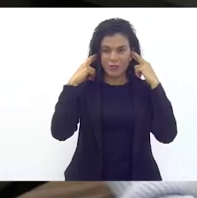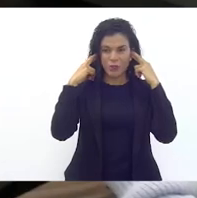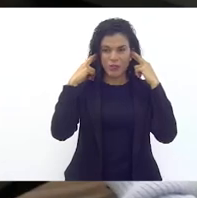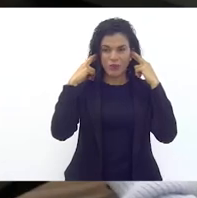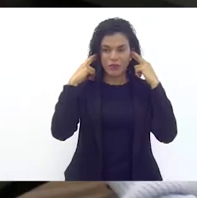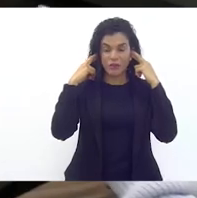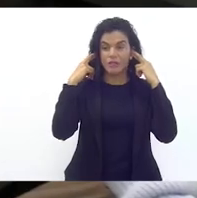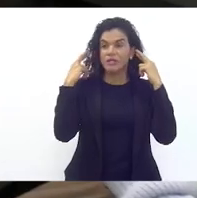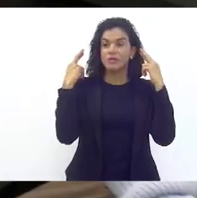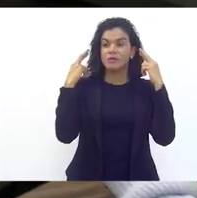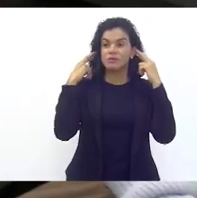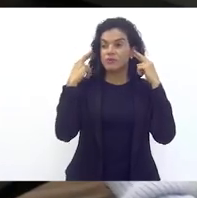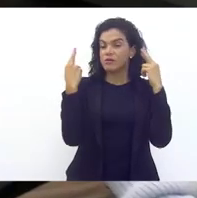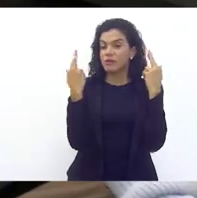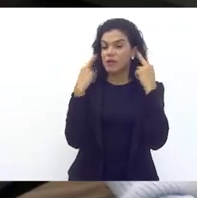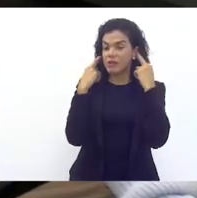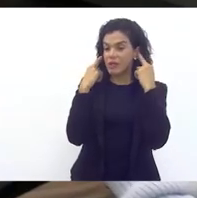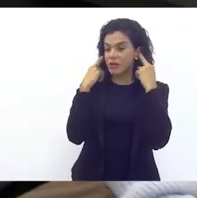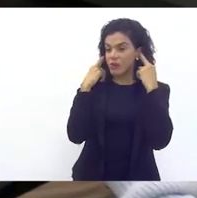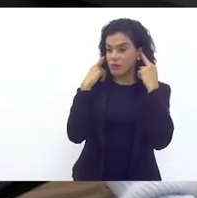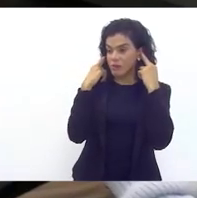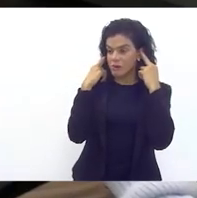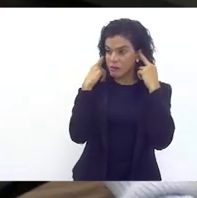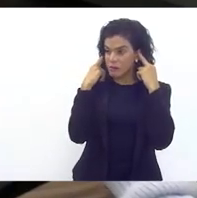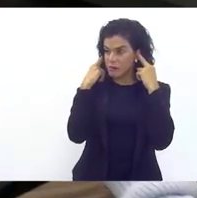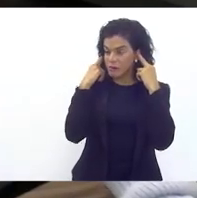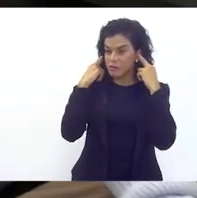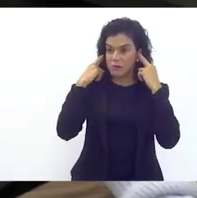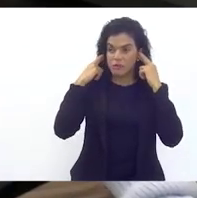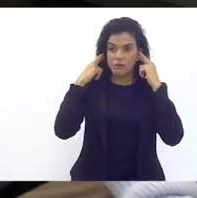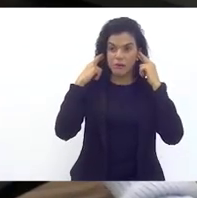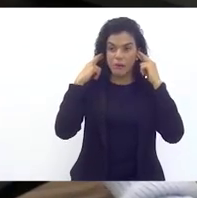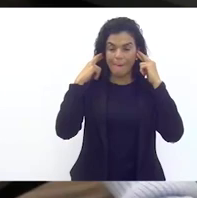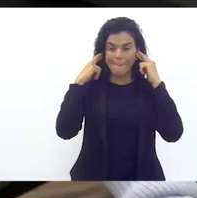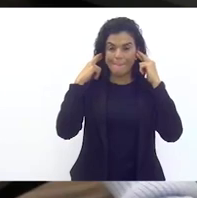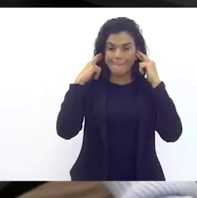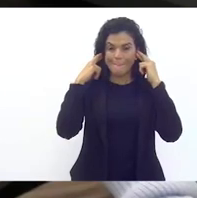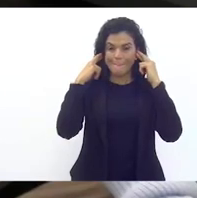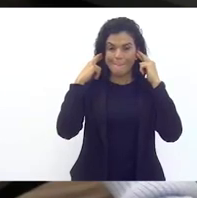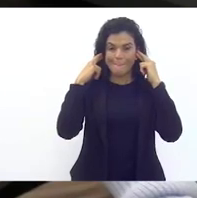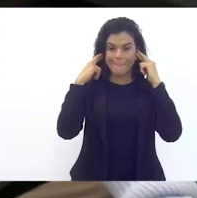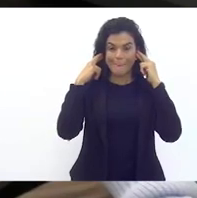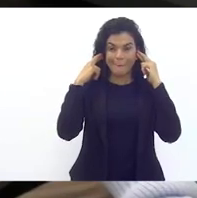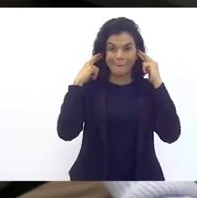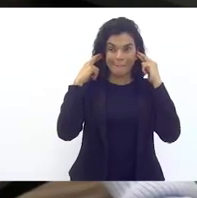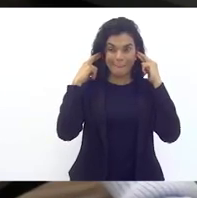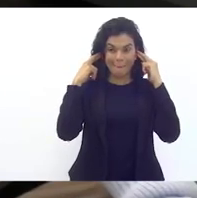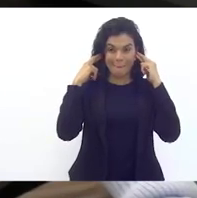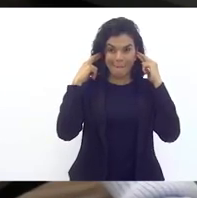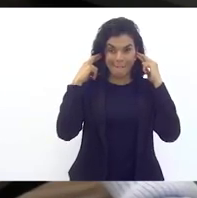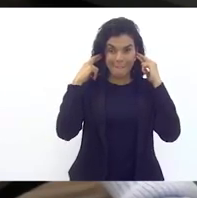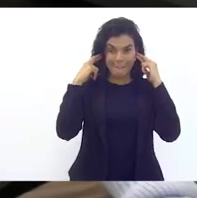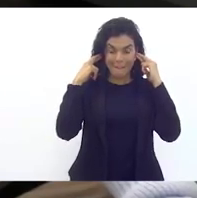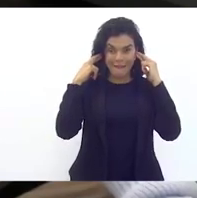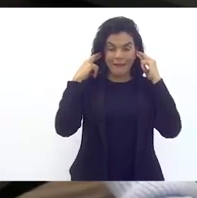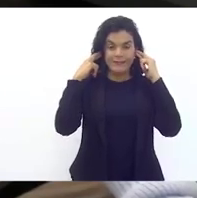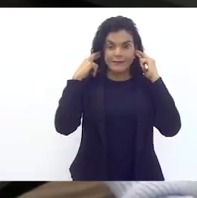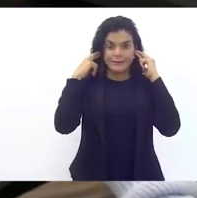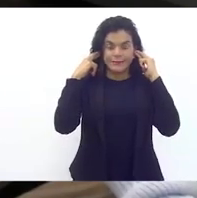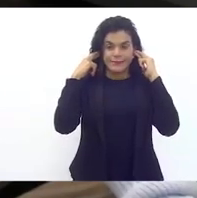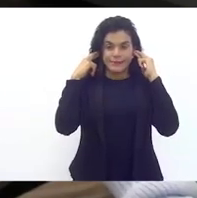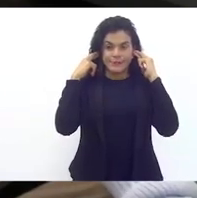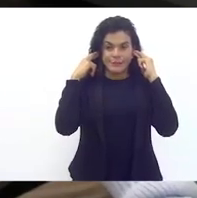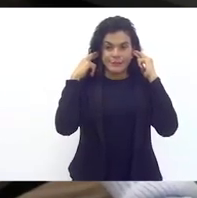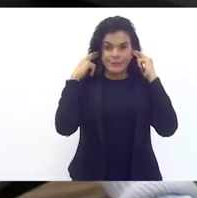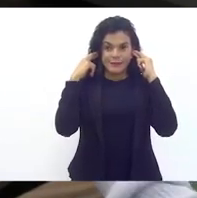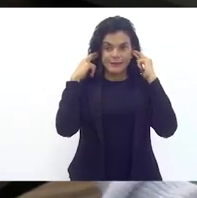O deputado ressalta, né, que a gente precisa de mestrado para poder acompanhar essas coisas. Então, assim, nós, enquanto usuários, enquanto representantes